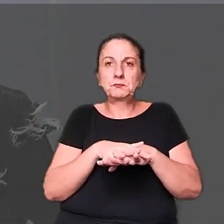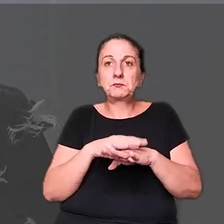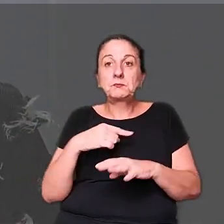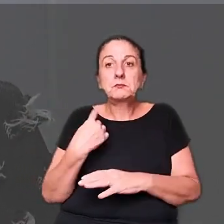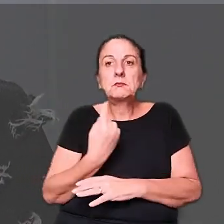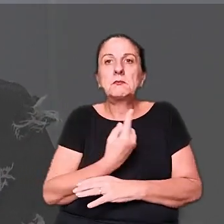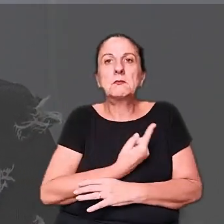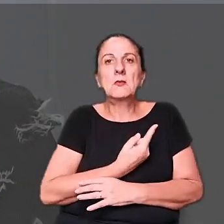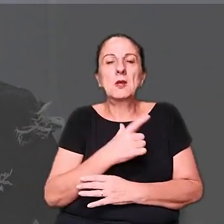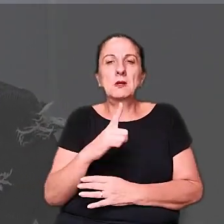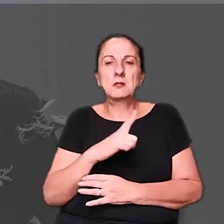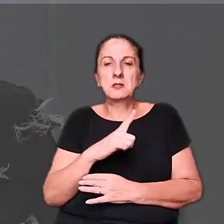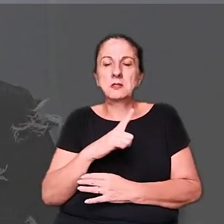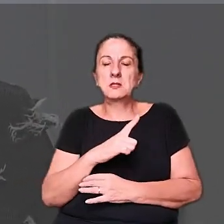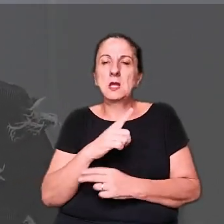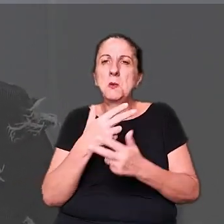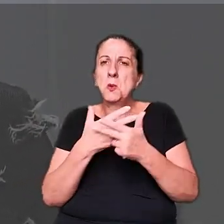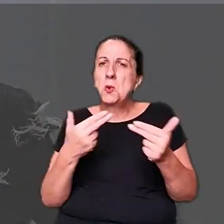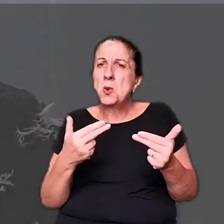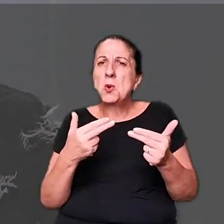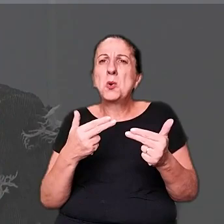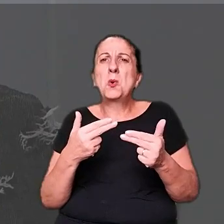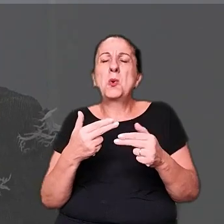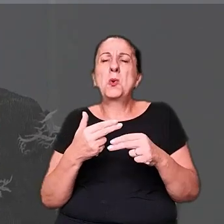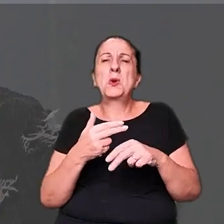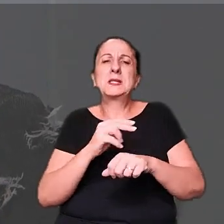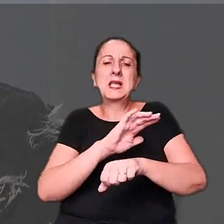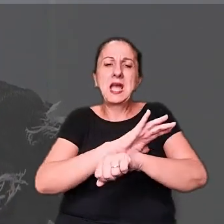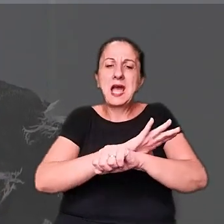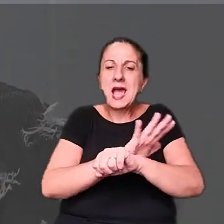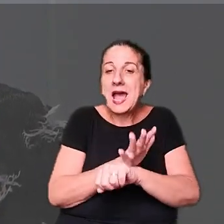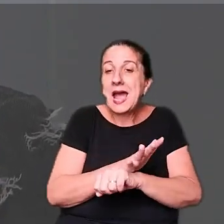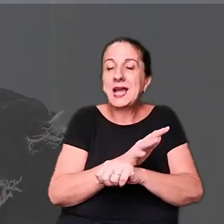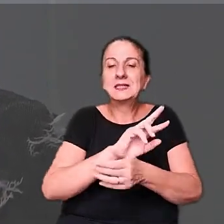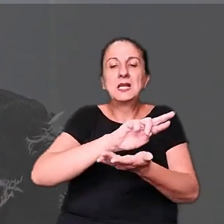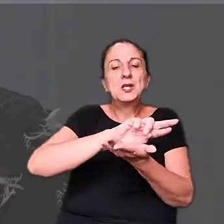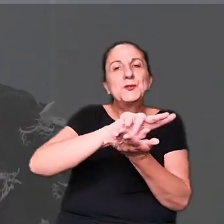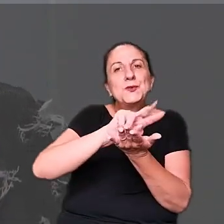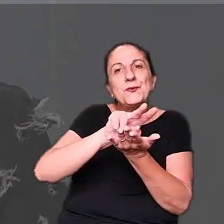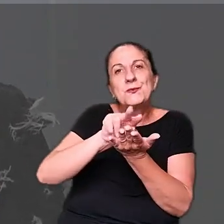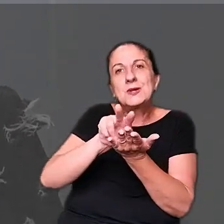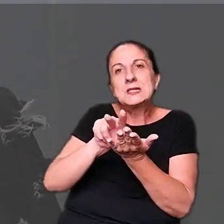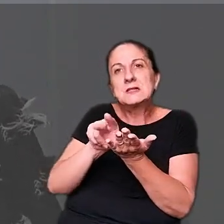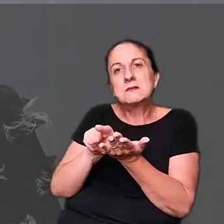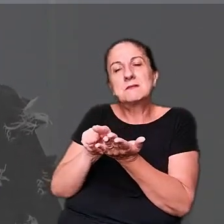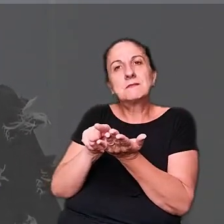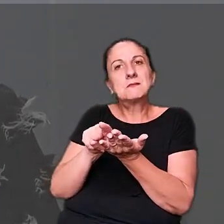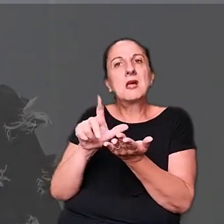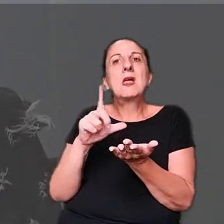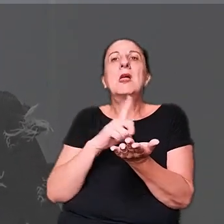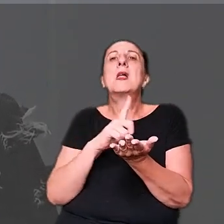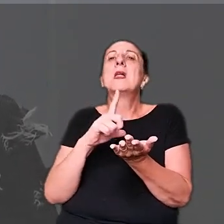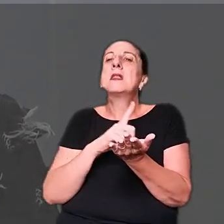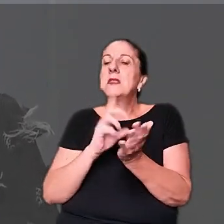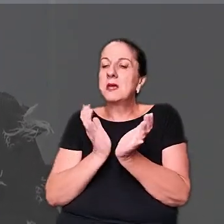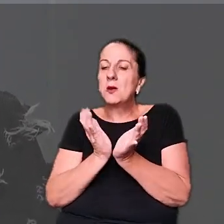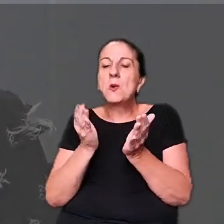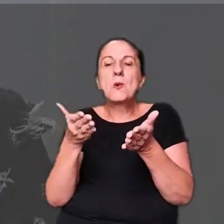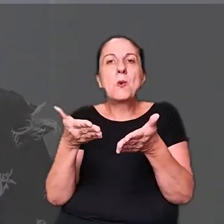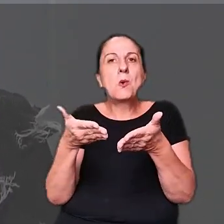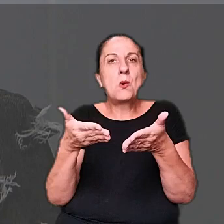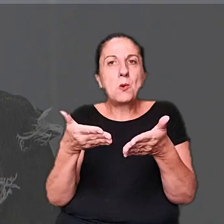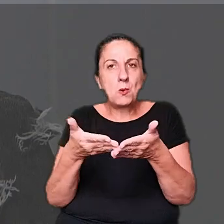hoje nós temos questões de raça, questão de diversidade, e nós já temos